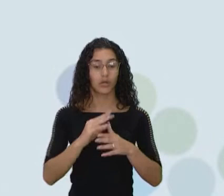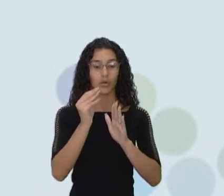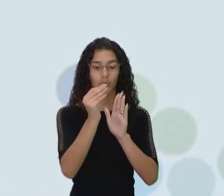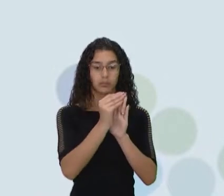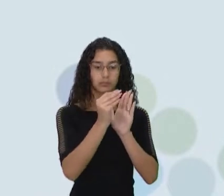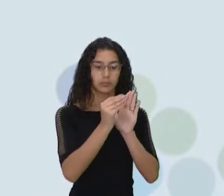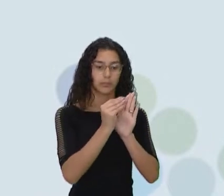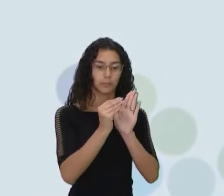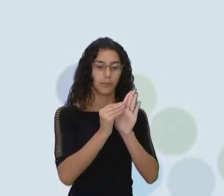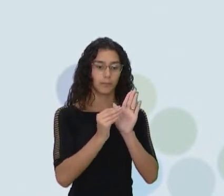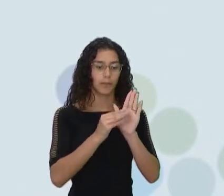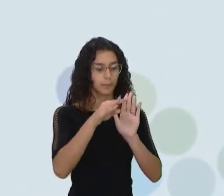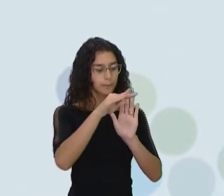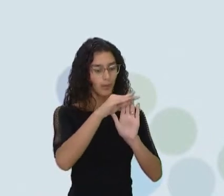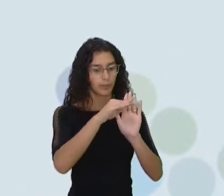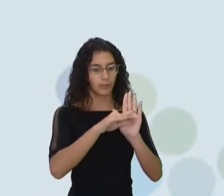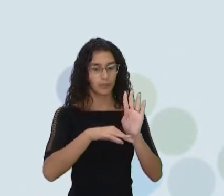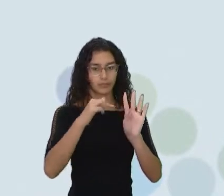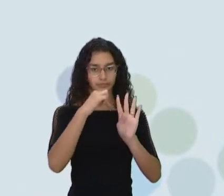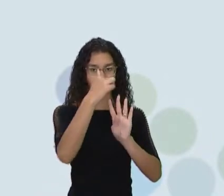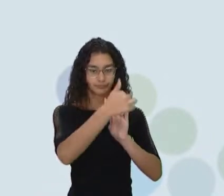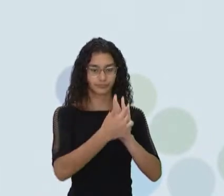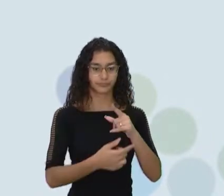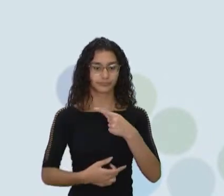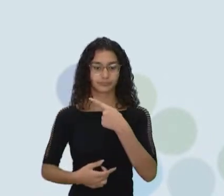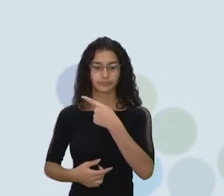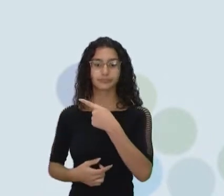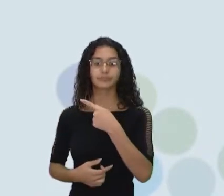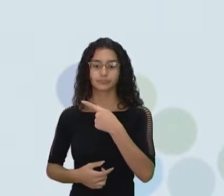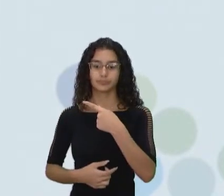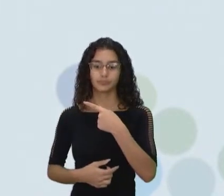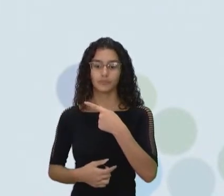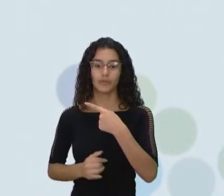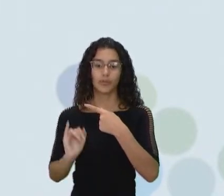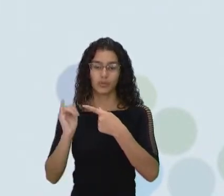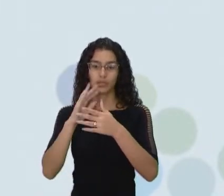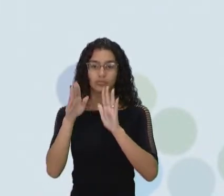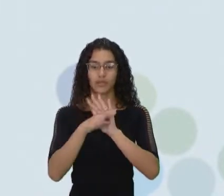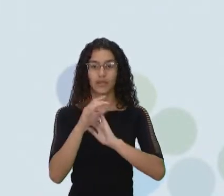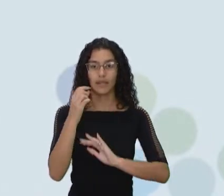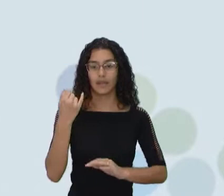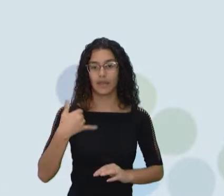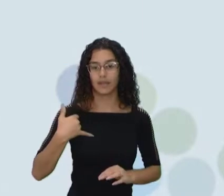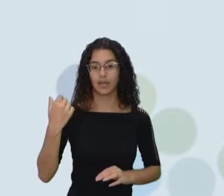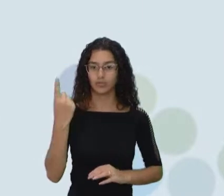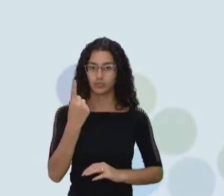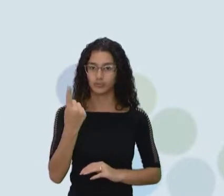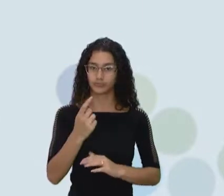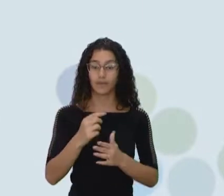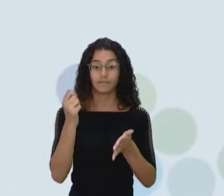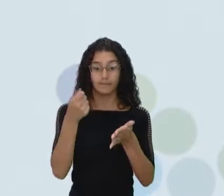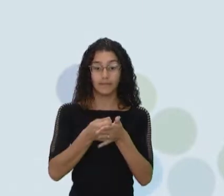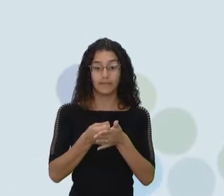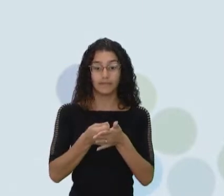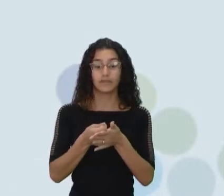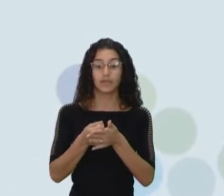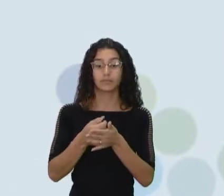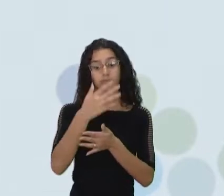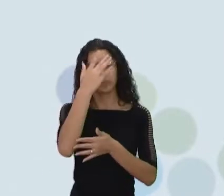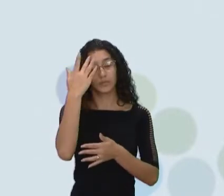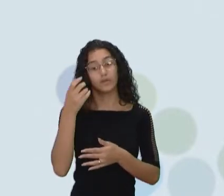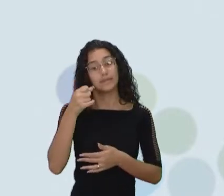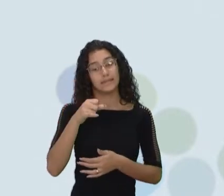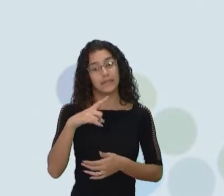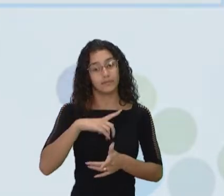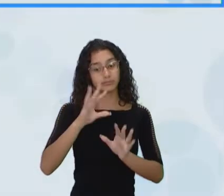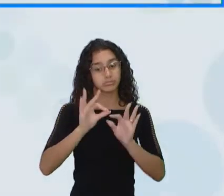as fraldas, as roupas, alimentação, higiene e saúde, que seriam os gastos principais aí até 1 ano de vida. São as despesas fixas, que uma pessoa, se eu